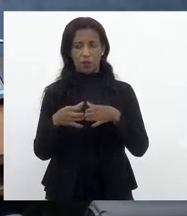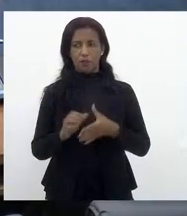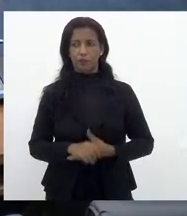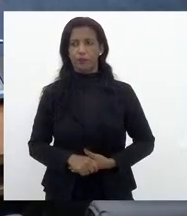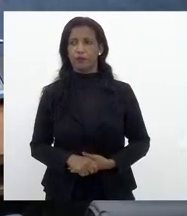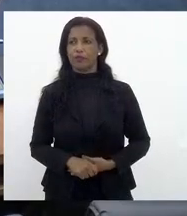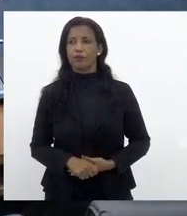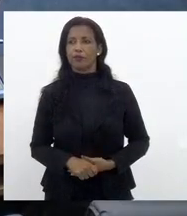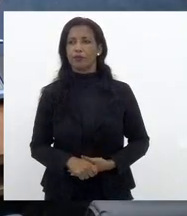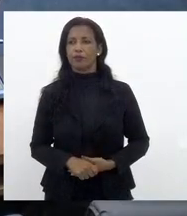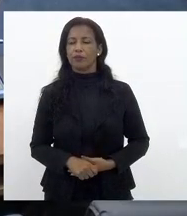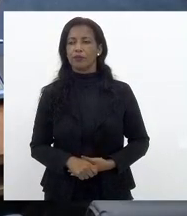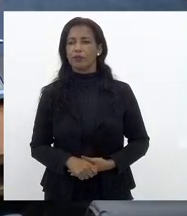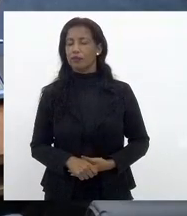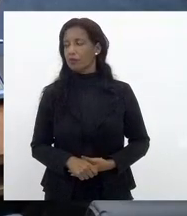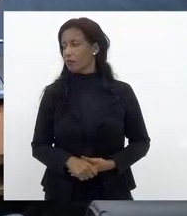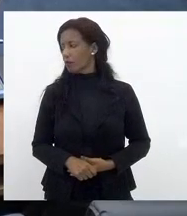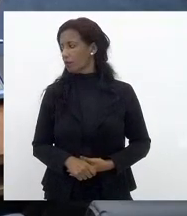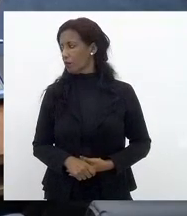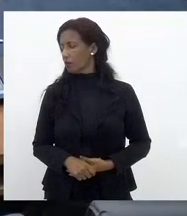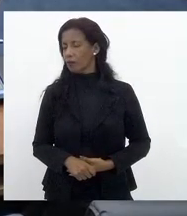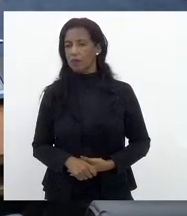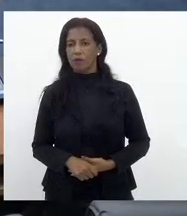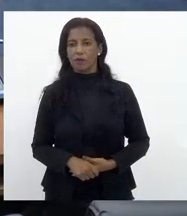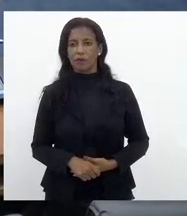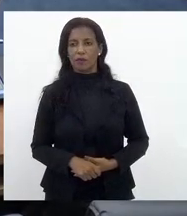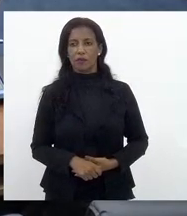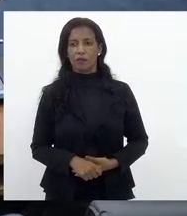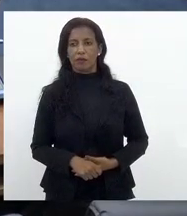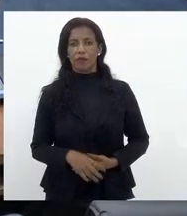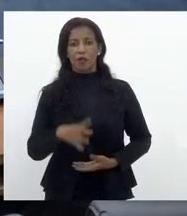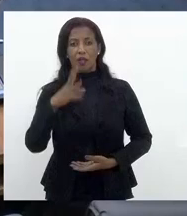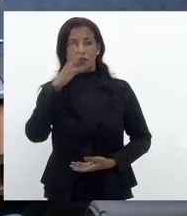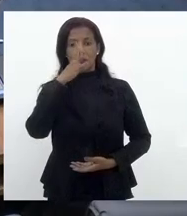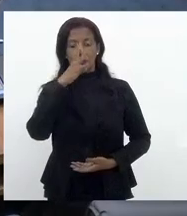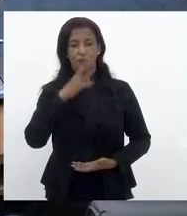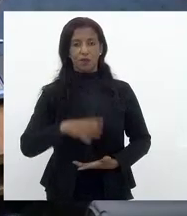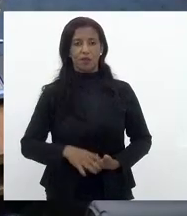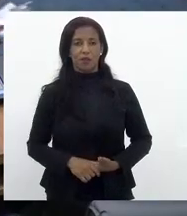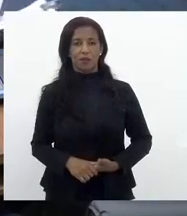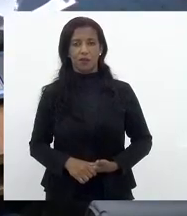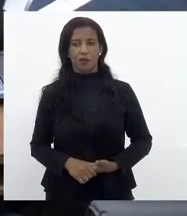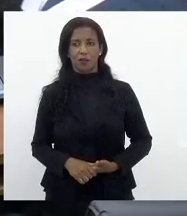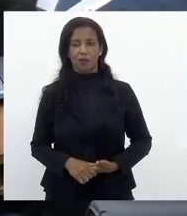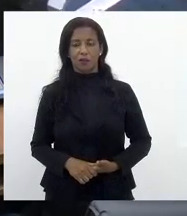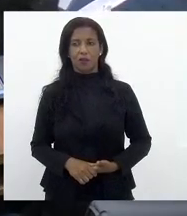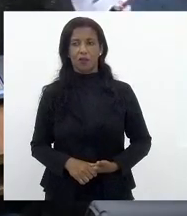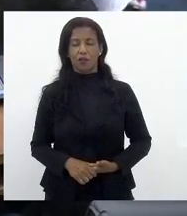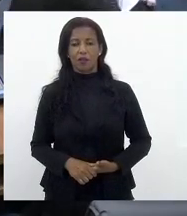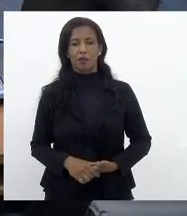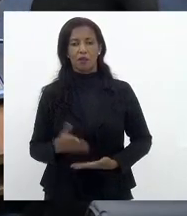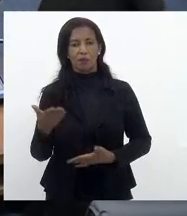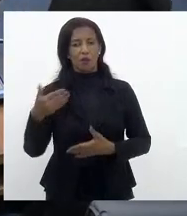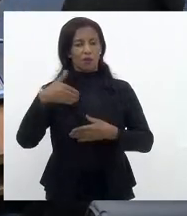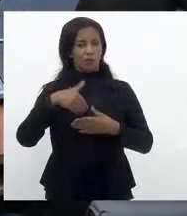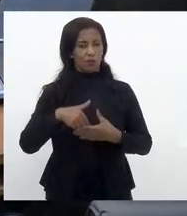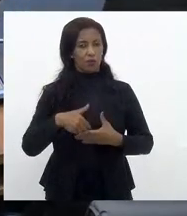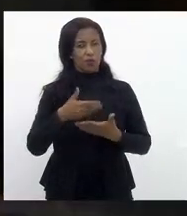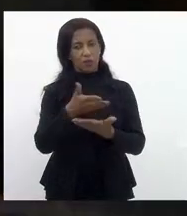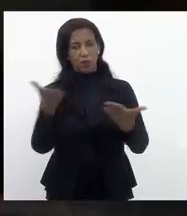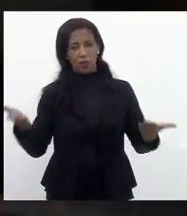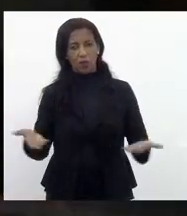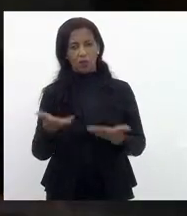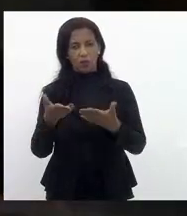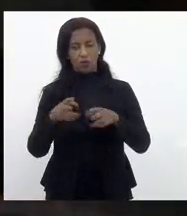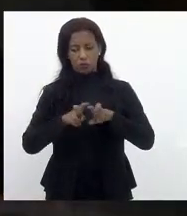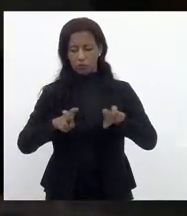eu meus meu respeito minha profunda admiração Deputado Luiz Paulo que Preside a comissão de tributação aos